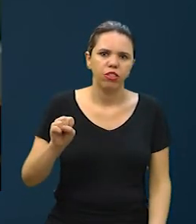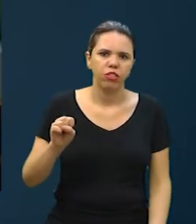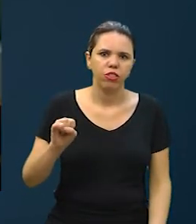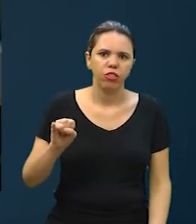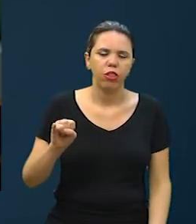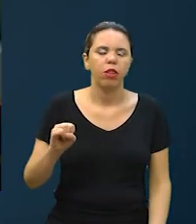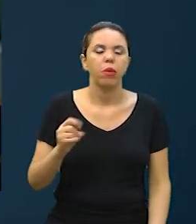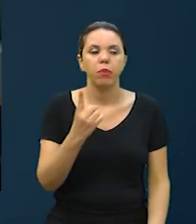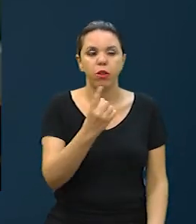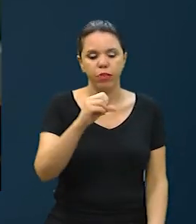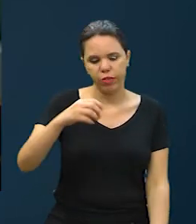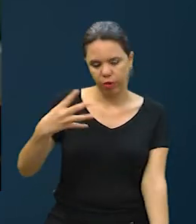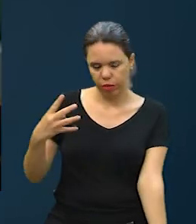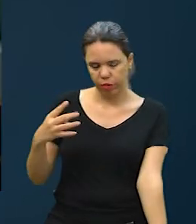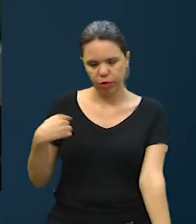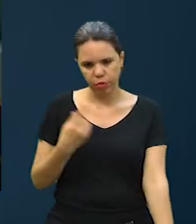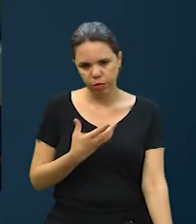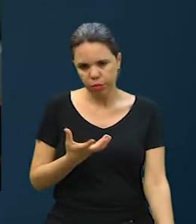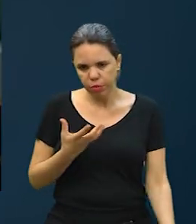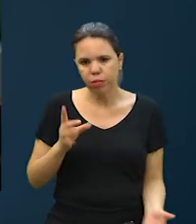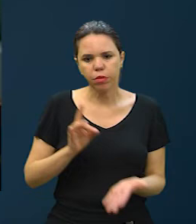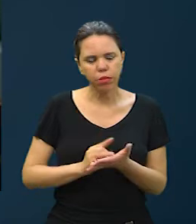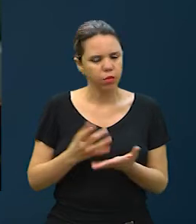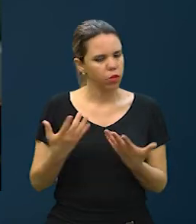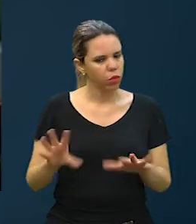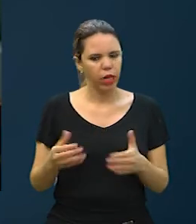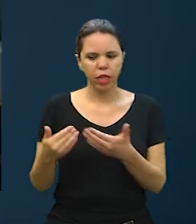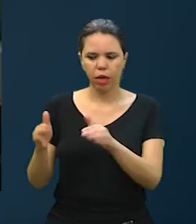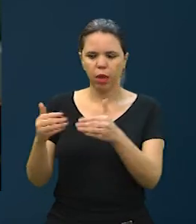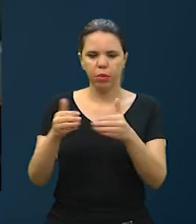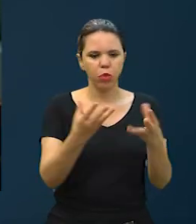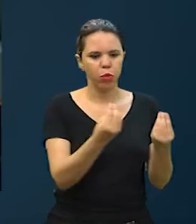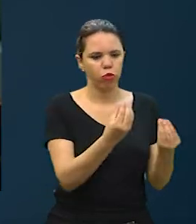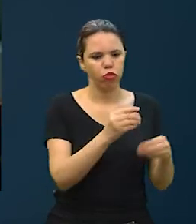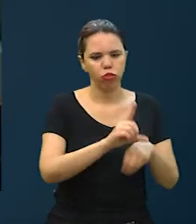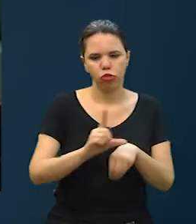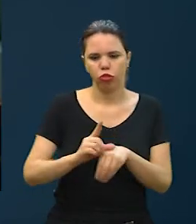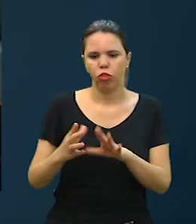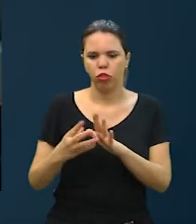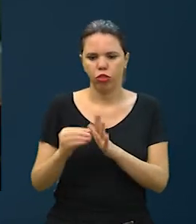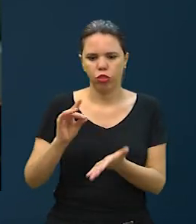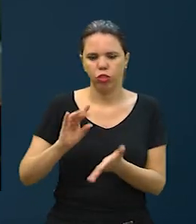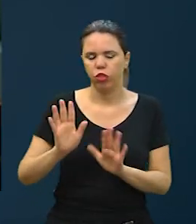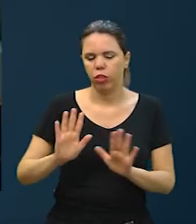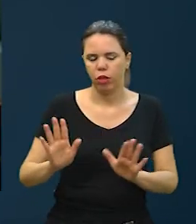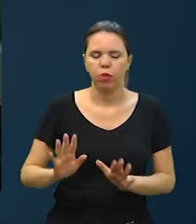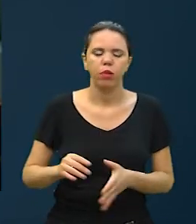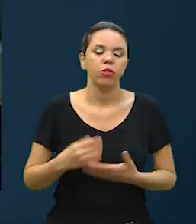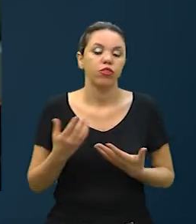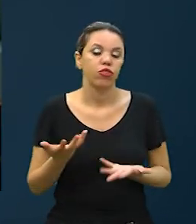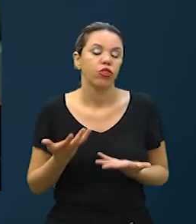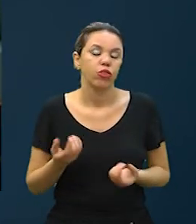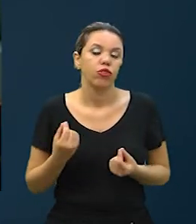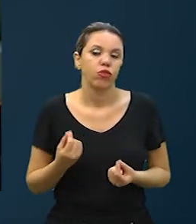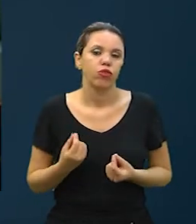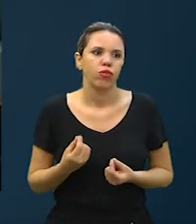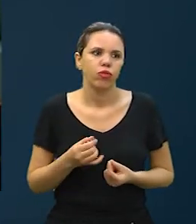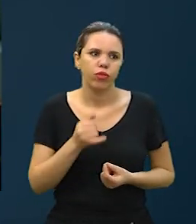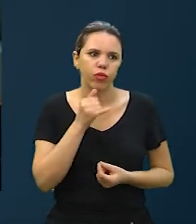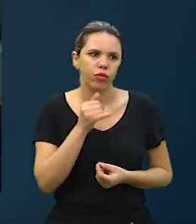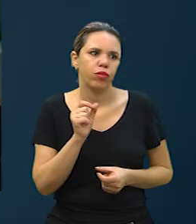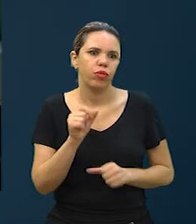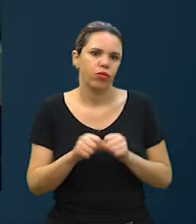1994, o que a gente queria, na verdade? A gente não queria franquear. A gente queria o quê?